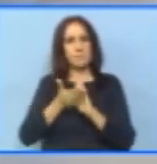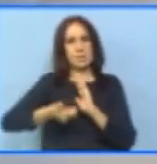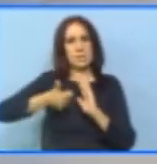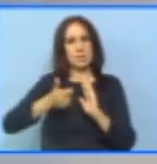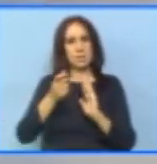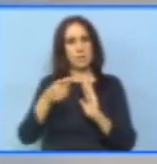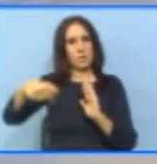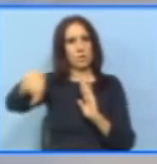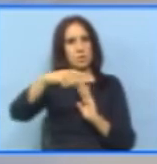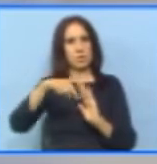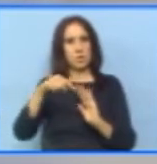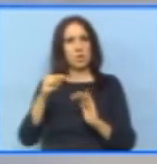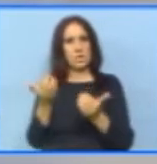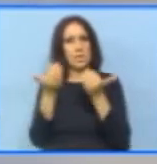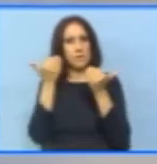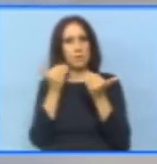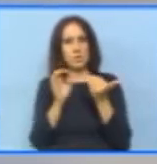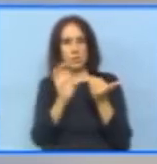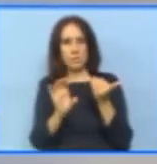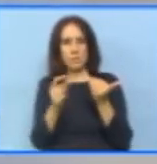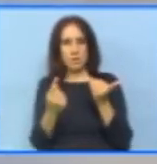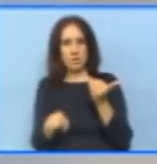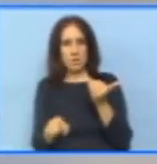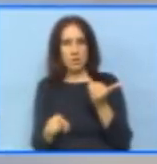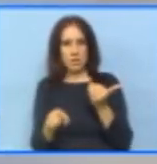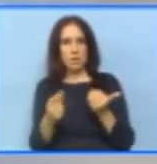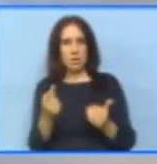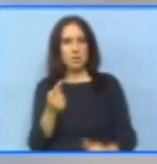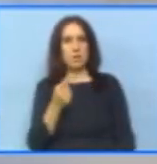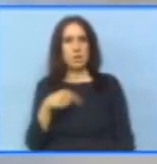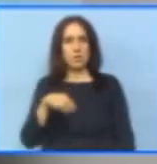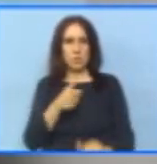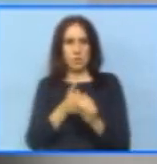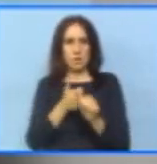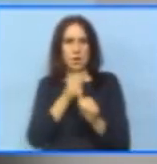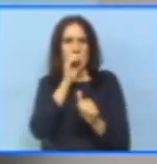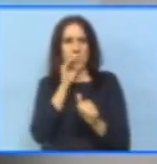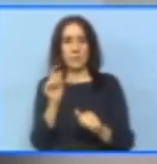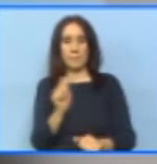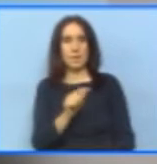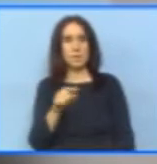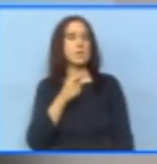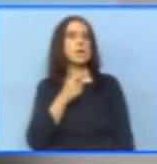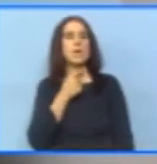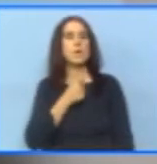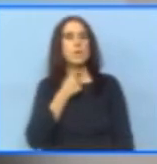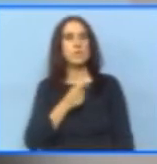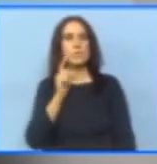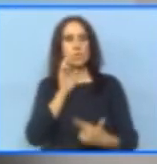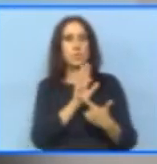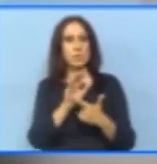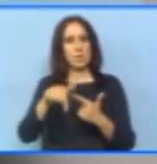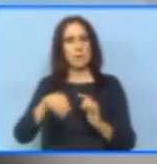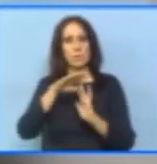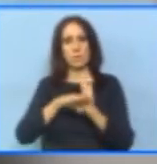principais, a informação é uma outra dessas vertentes, daquilo que podemos acompanhar. Neste mês de agosto fomos mostrando aqui no